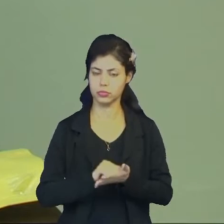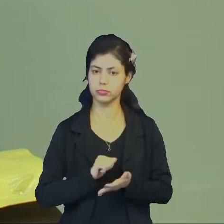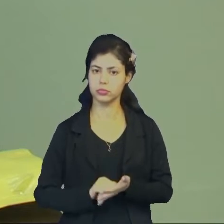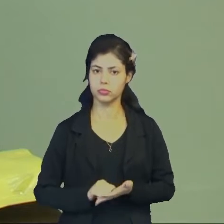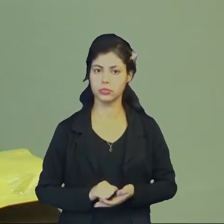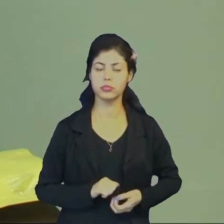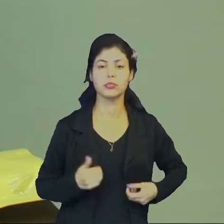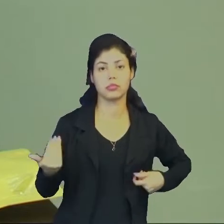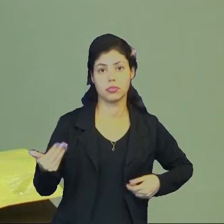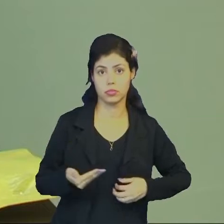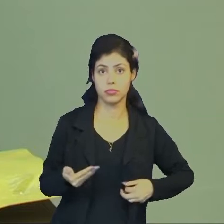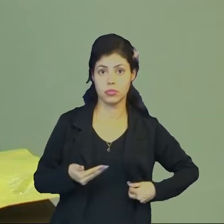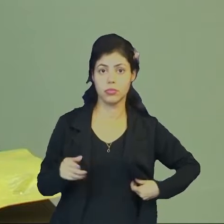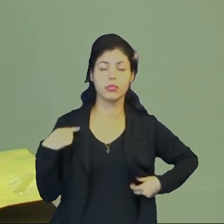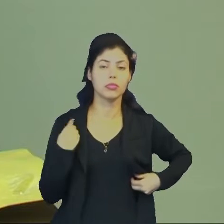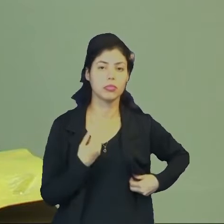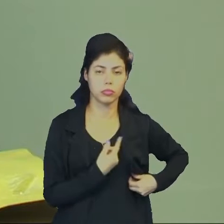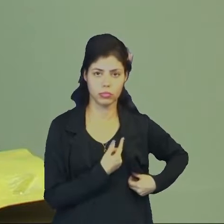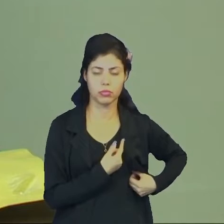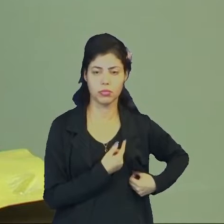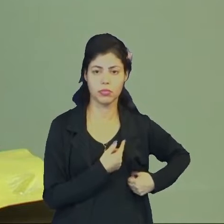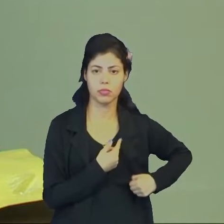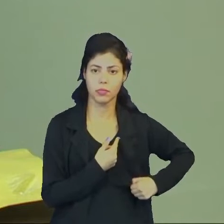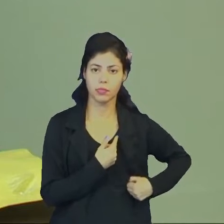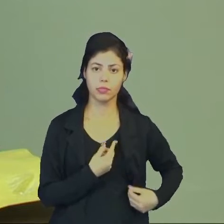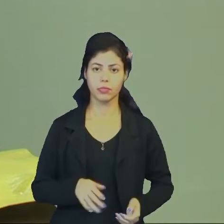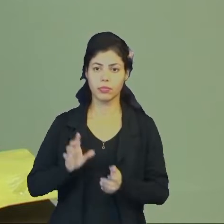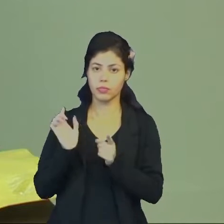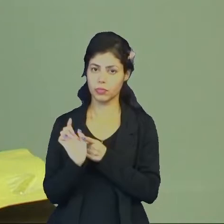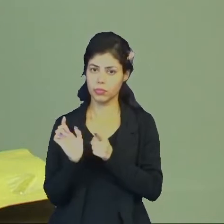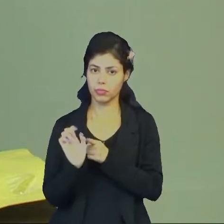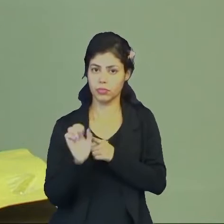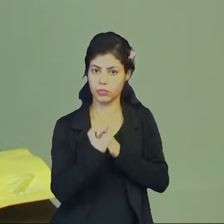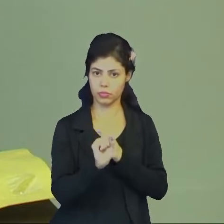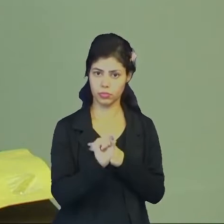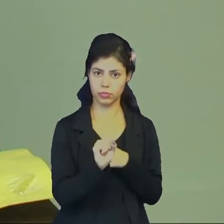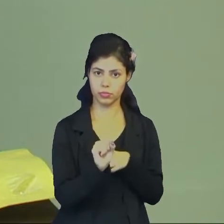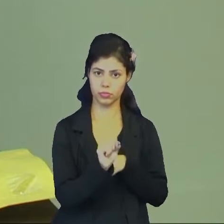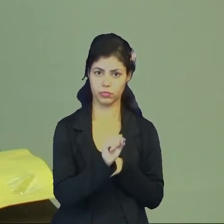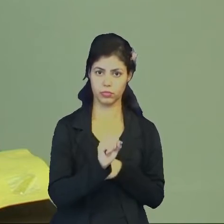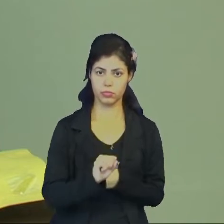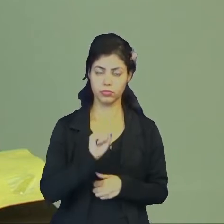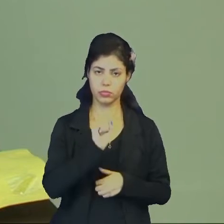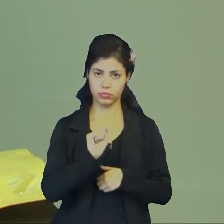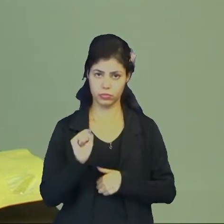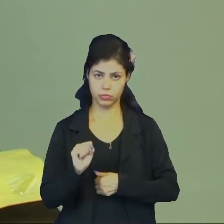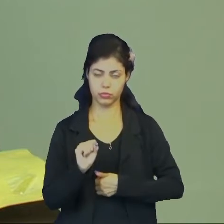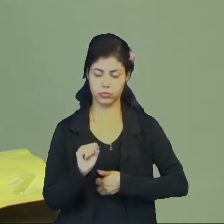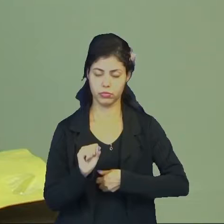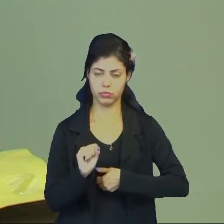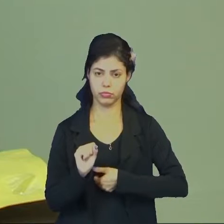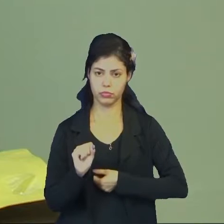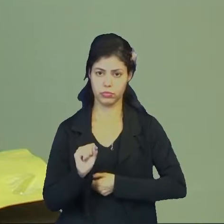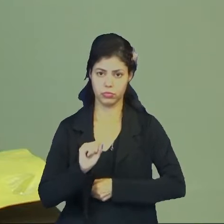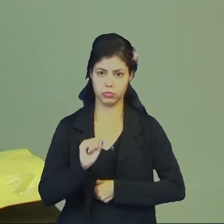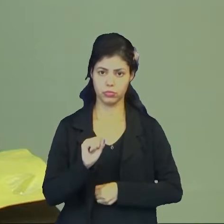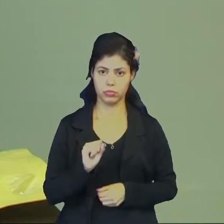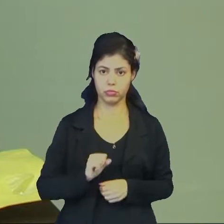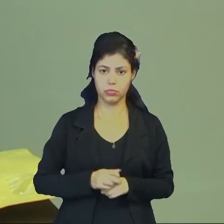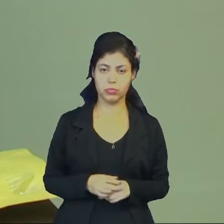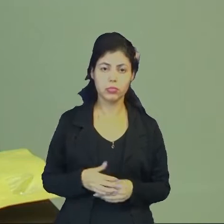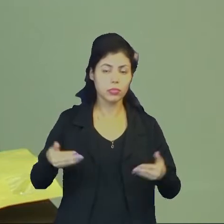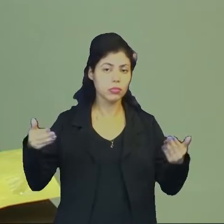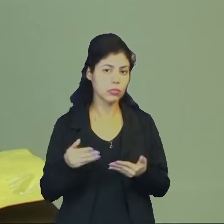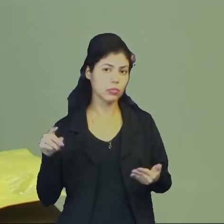escrever. Hoje, na nossa aula, a gente vai trabalhar palavras com S ou SS.